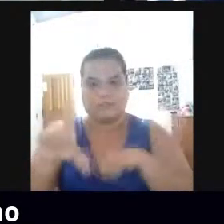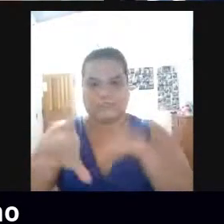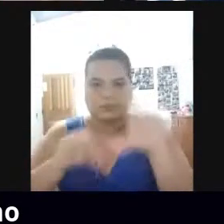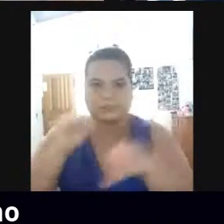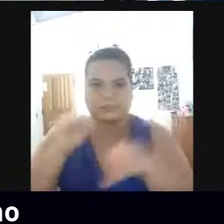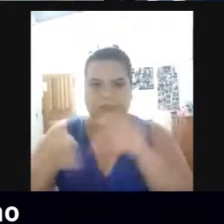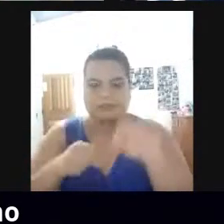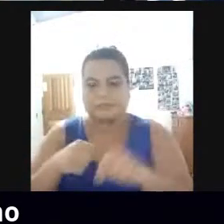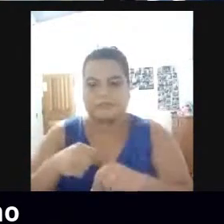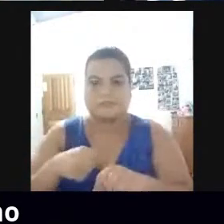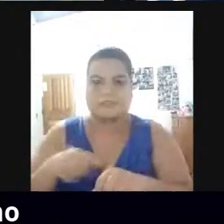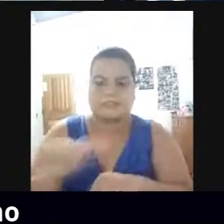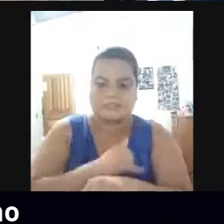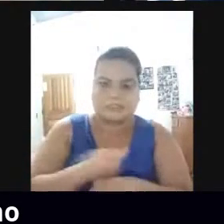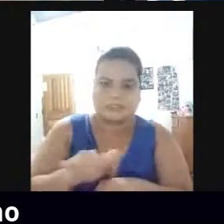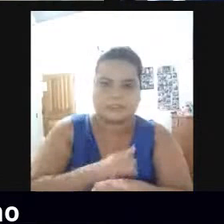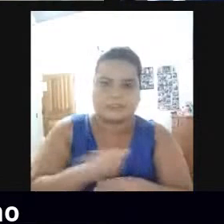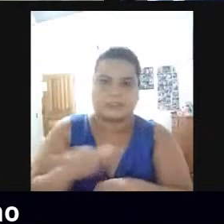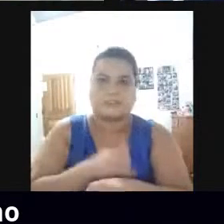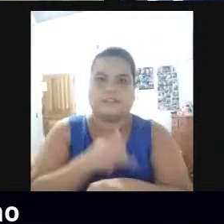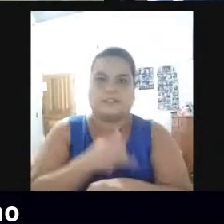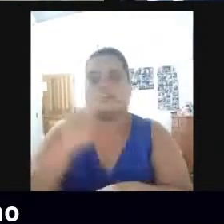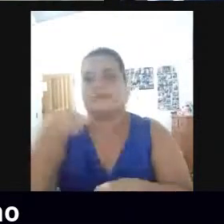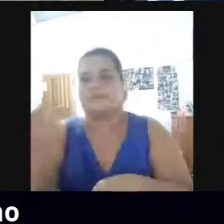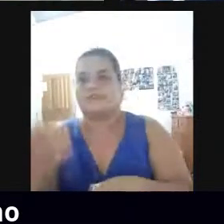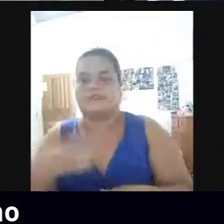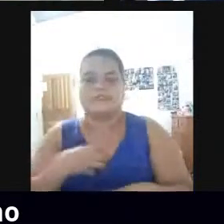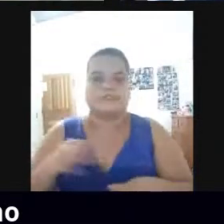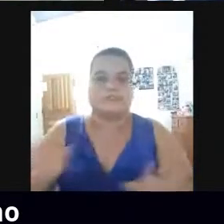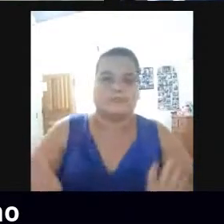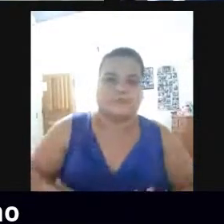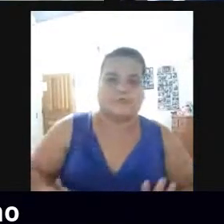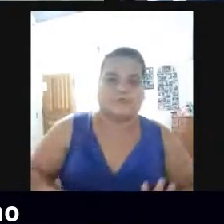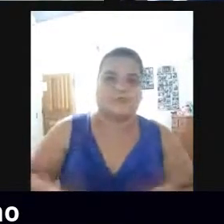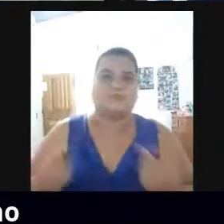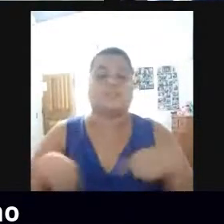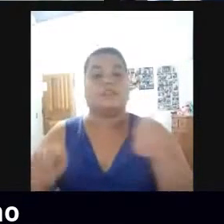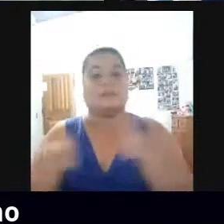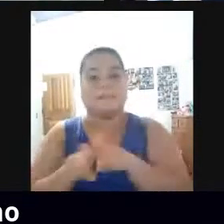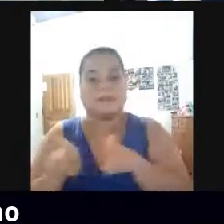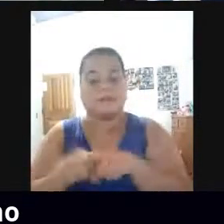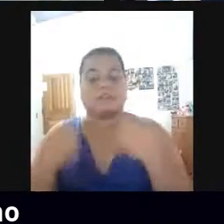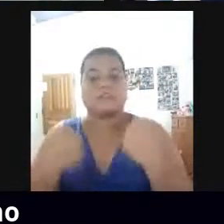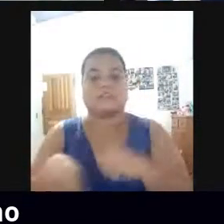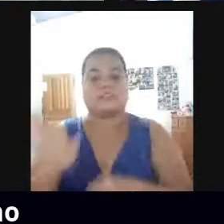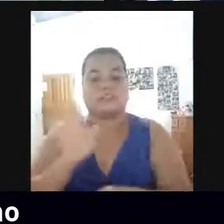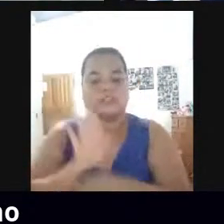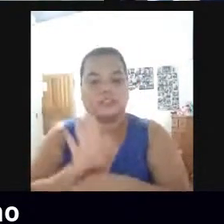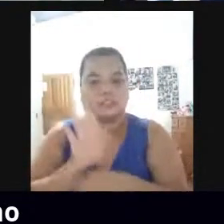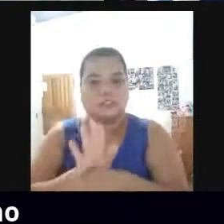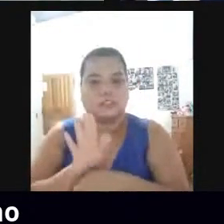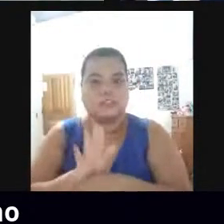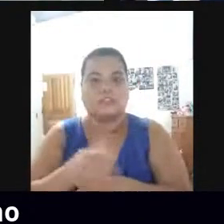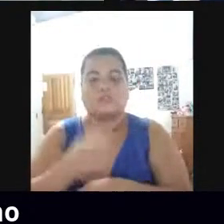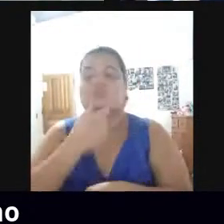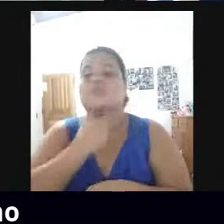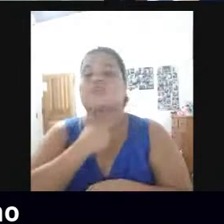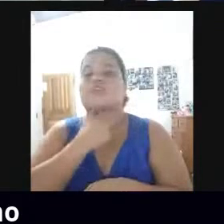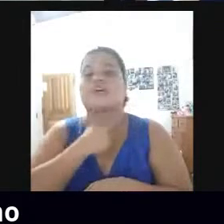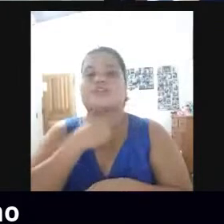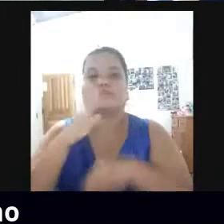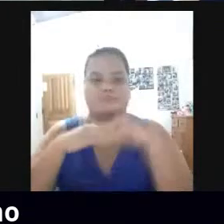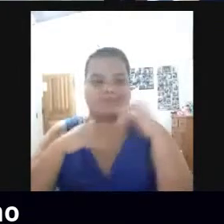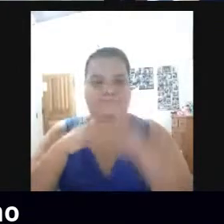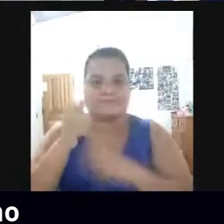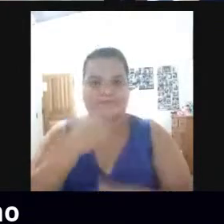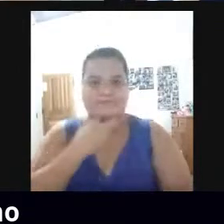da mastigação, aí entra a fome. Então, é uma equipe muito profissional, mas que a nutrição, ela também pode estar aí participando e a gente vai fazendo